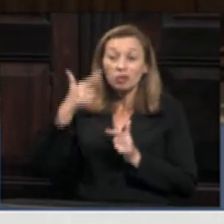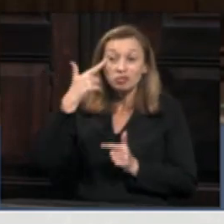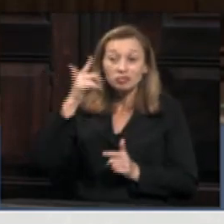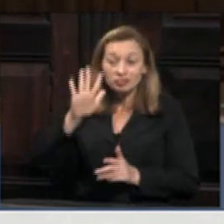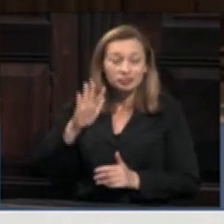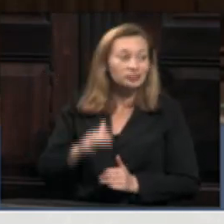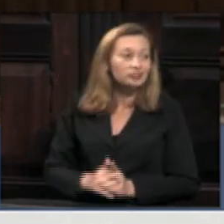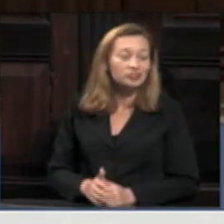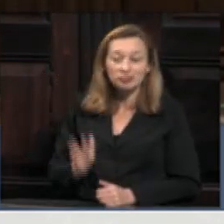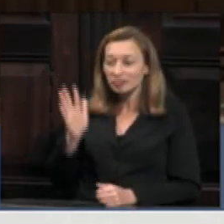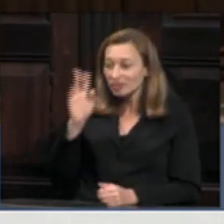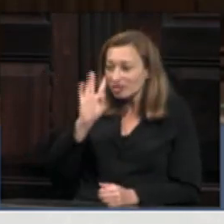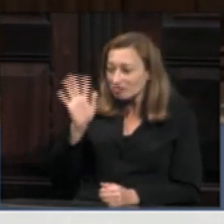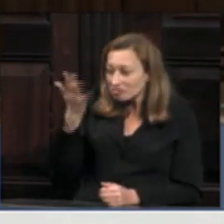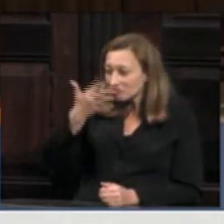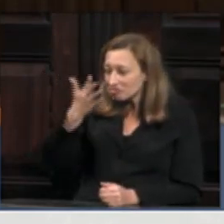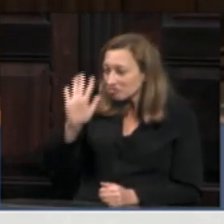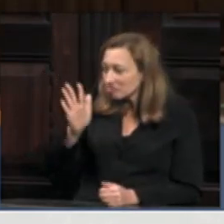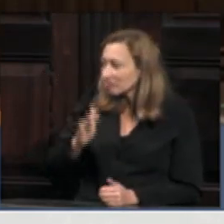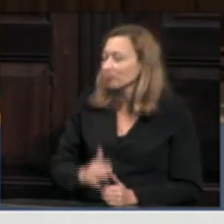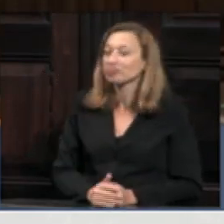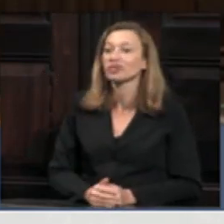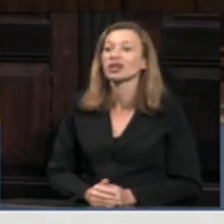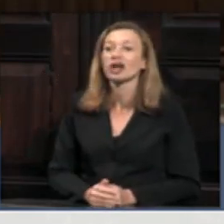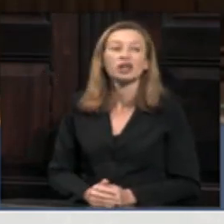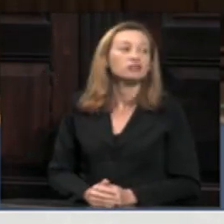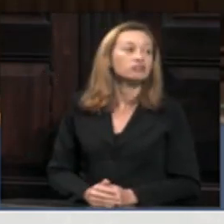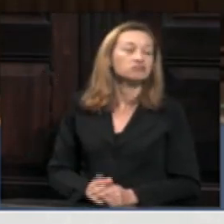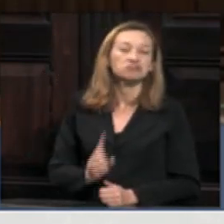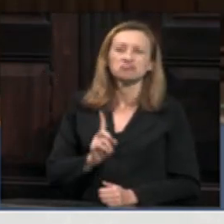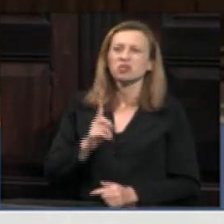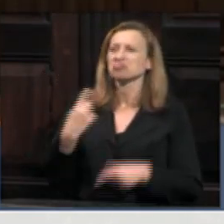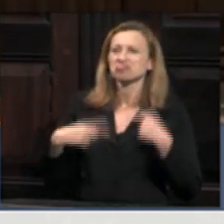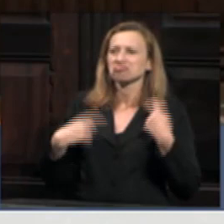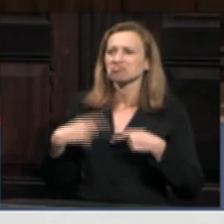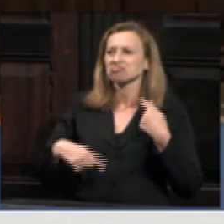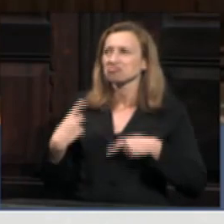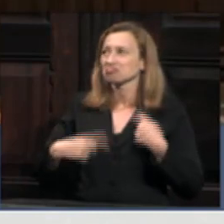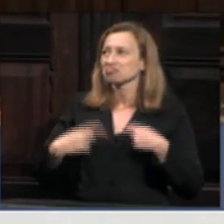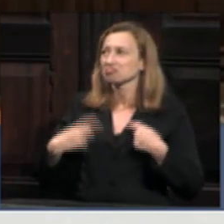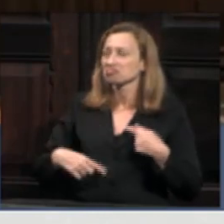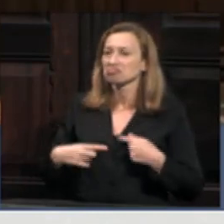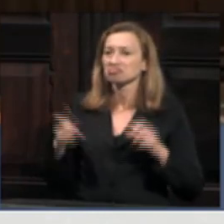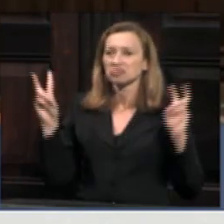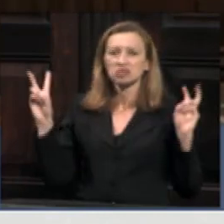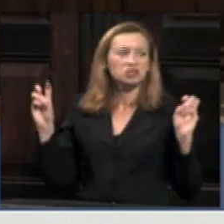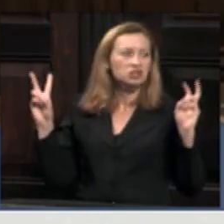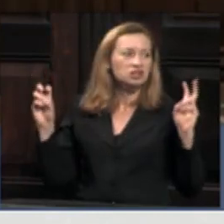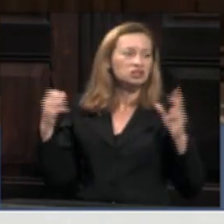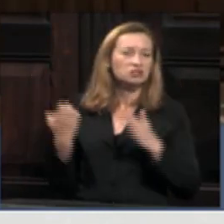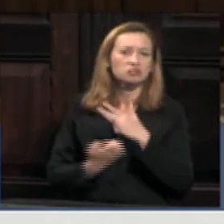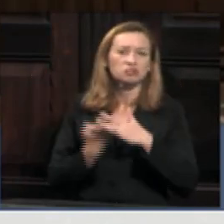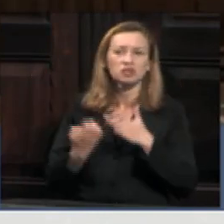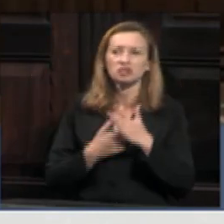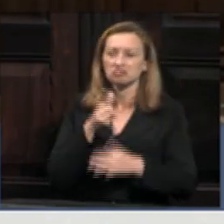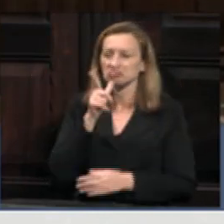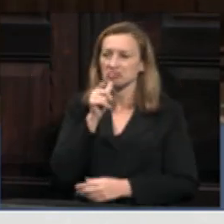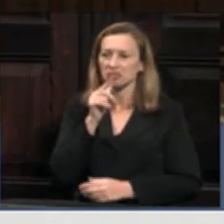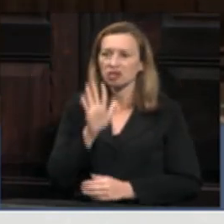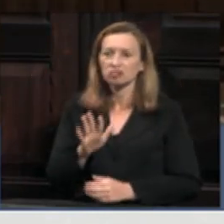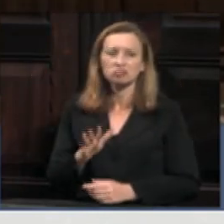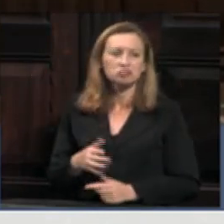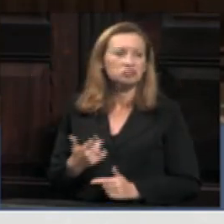Bom, não vou discutir a questão da SEDAI,